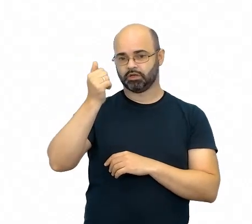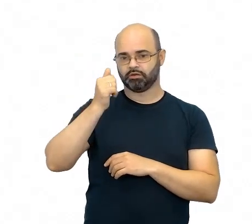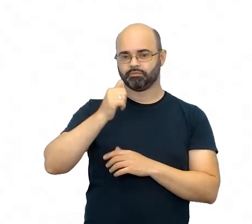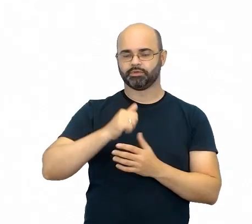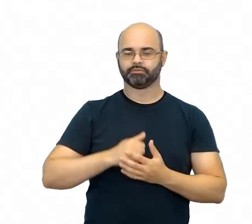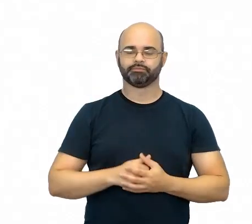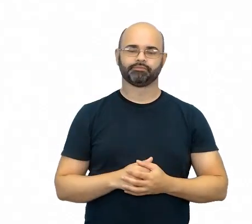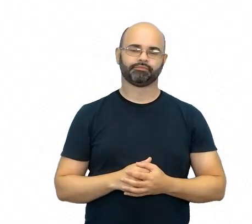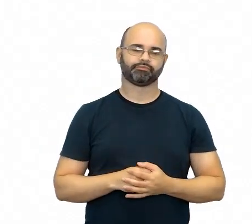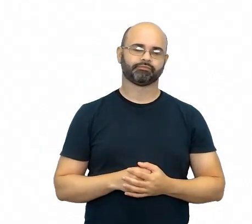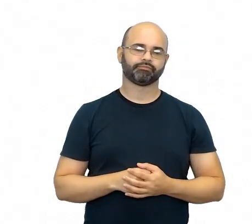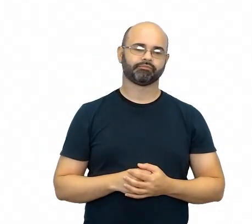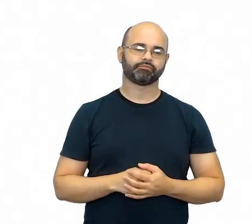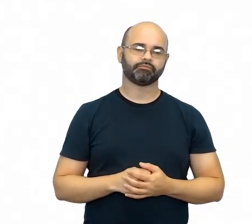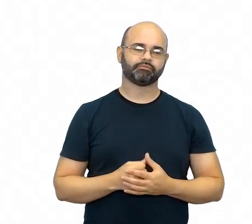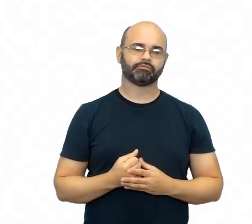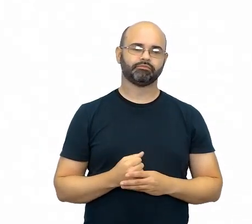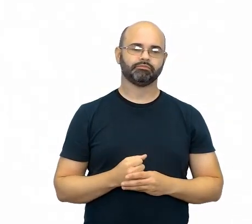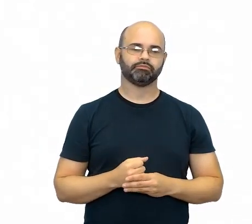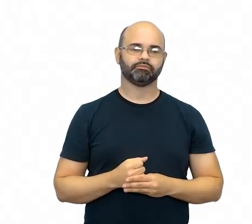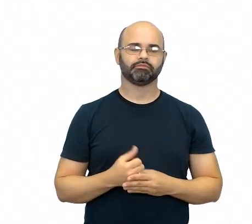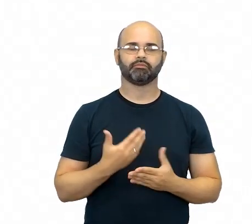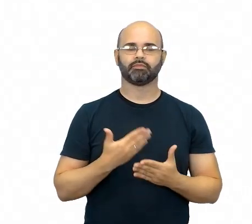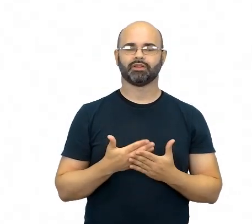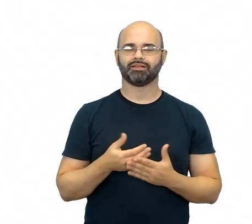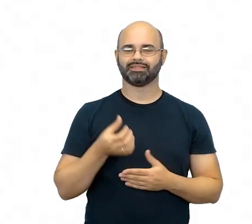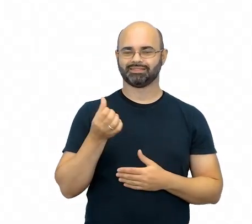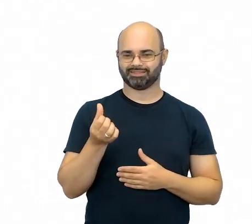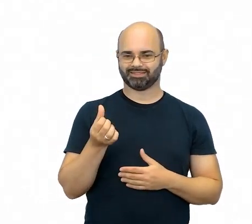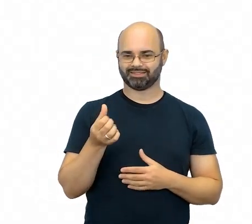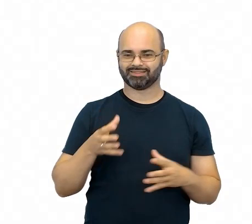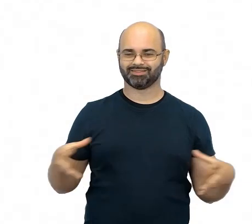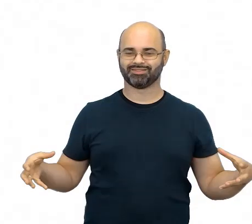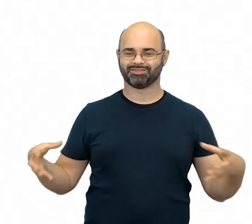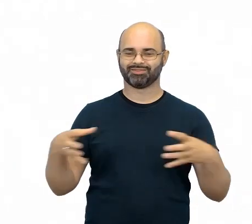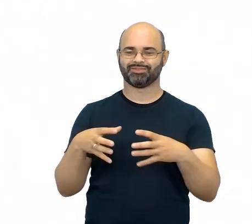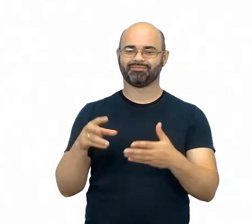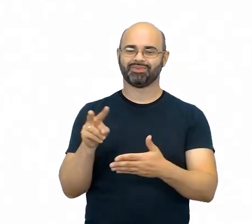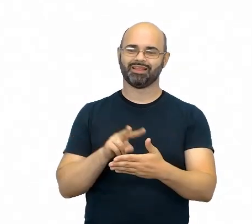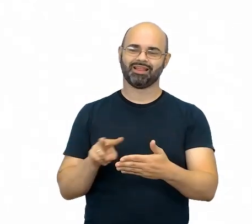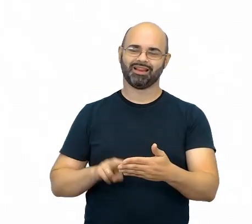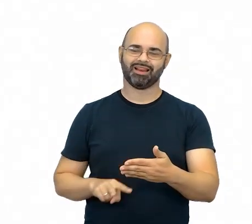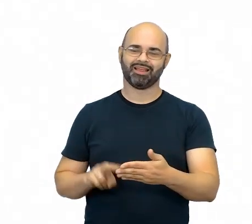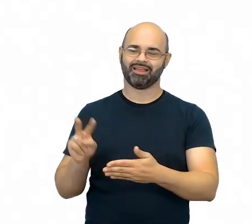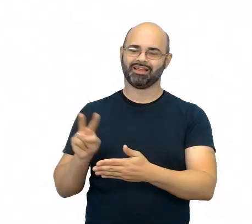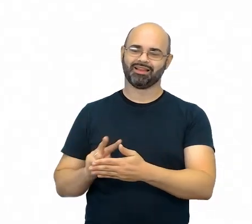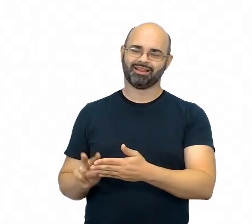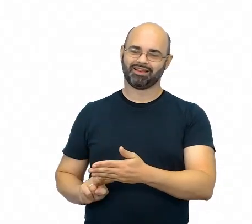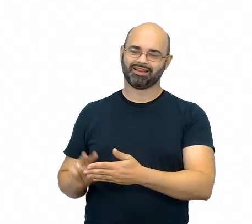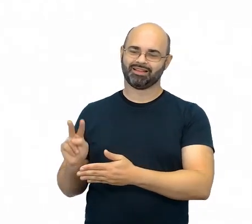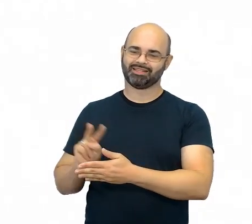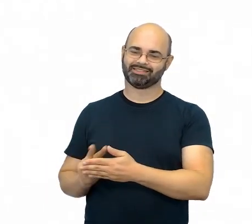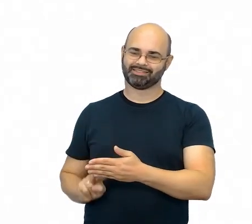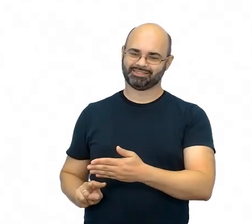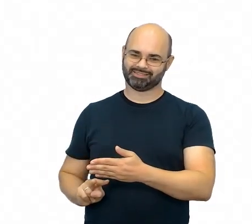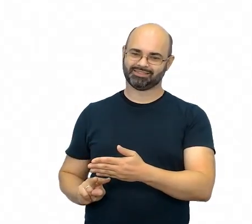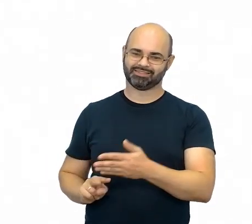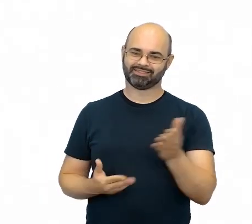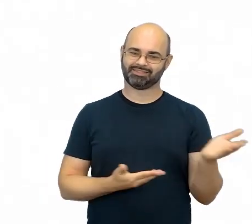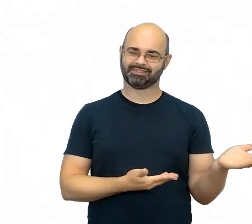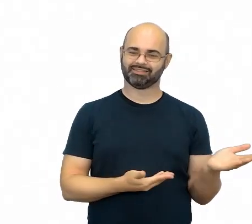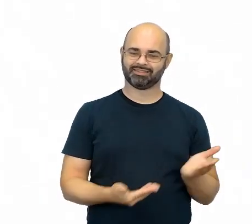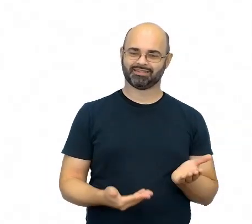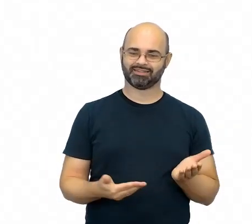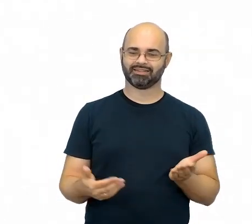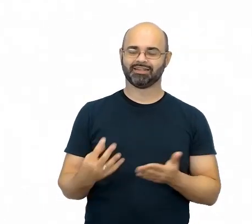Nesta aula 6, gente, propõe-se uma leitura colaborativa da reportagem que, portanto, contribui para a